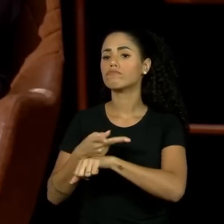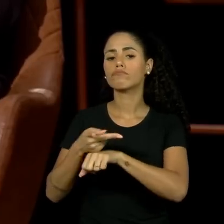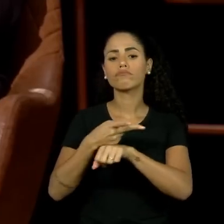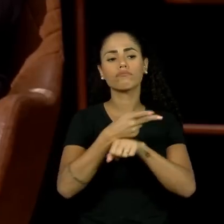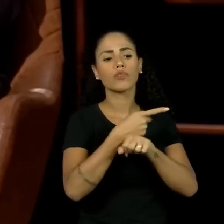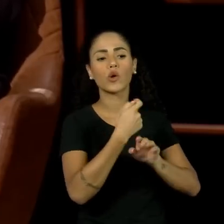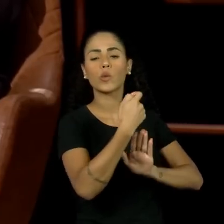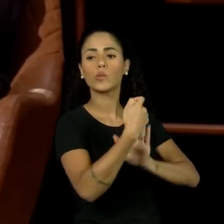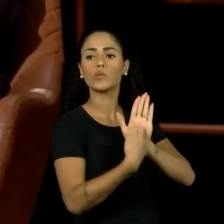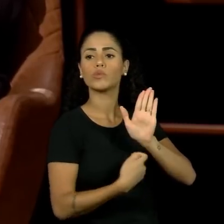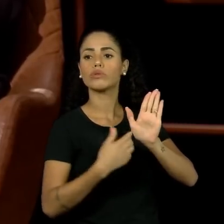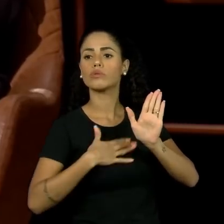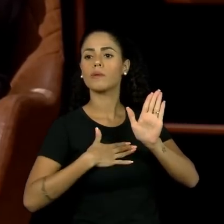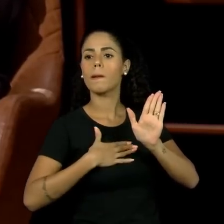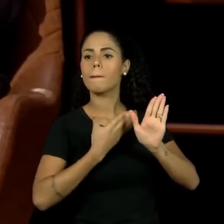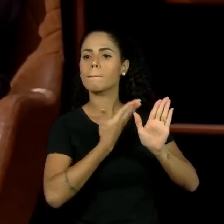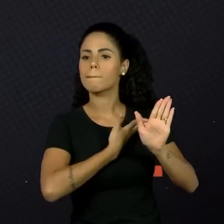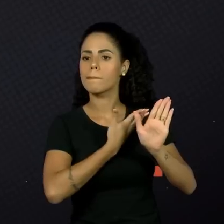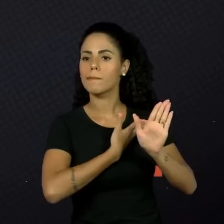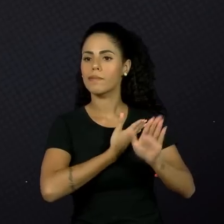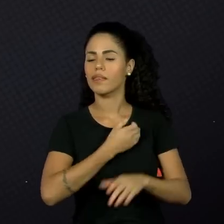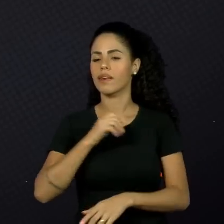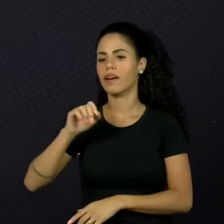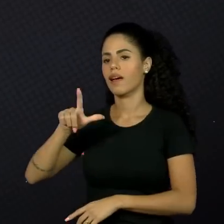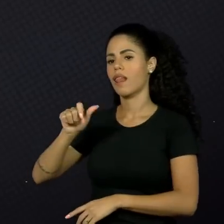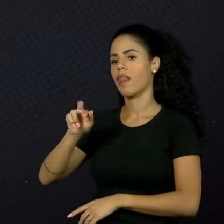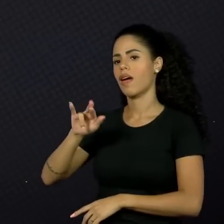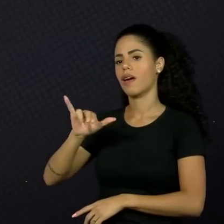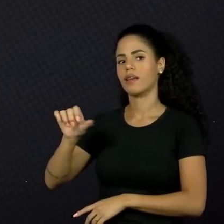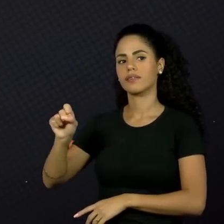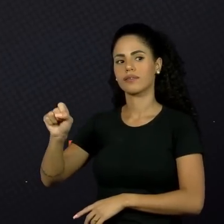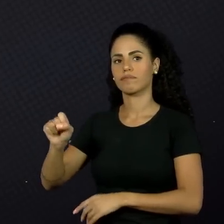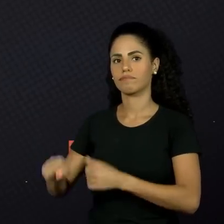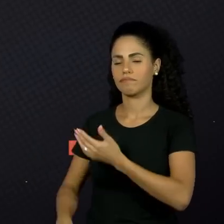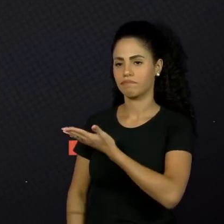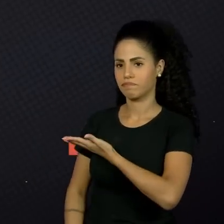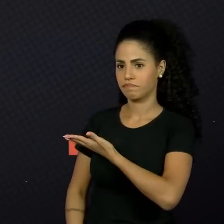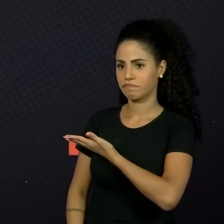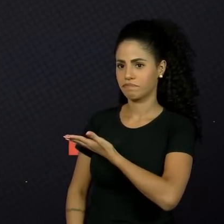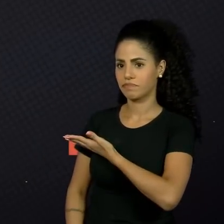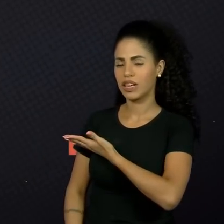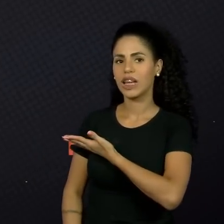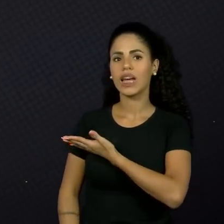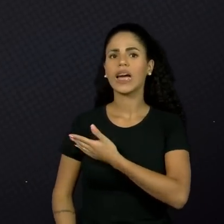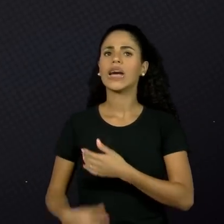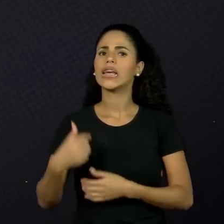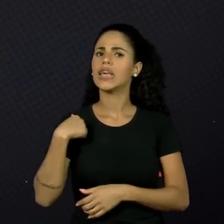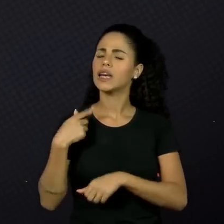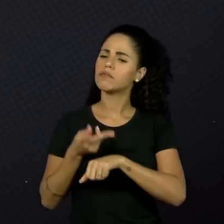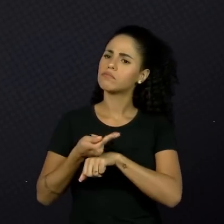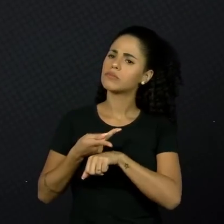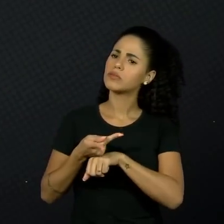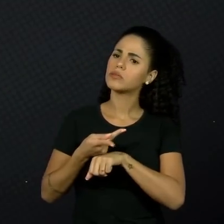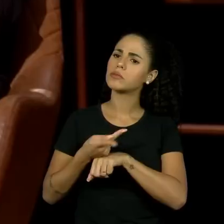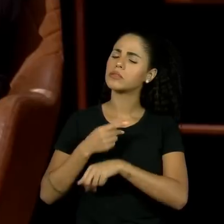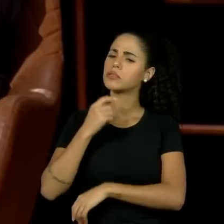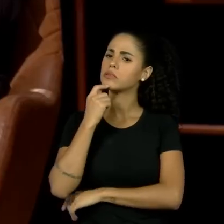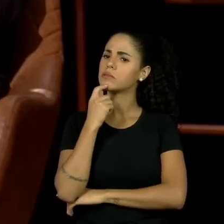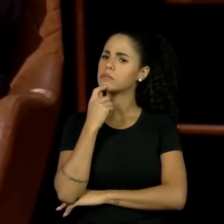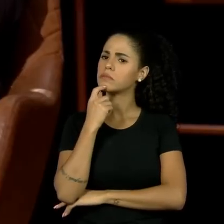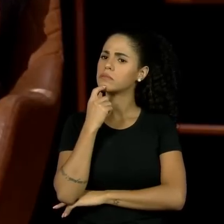texto para uma amiga minha, atriz, Larissa Bracher. E daí eu falei assim,